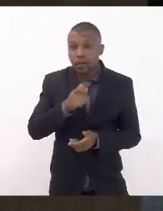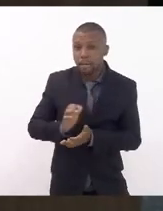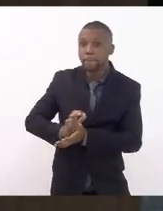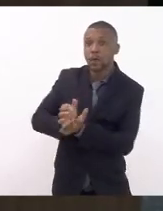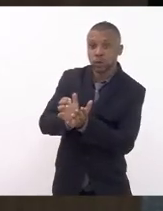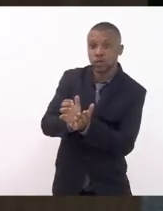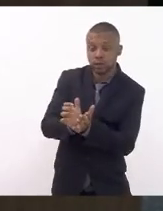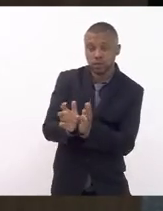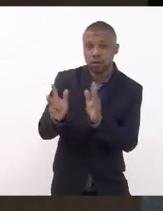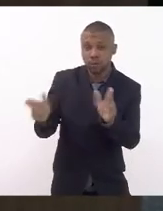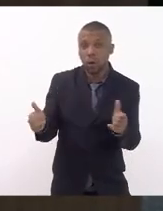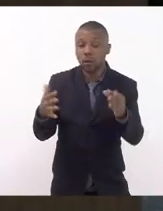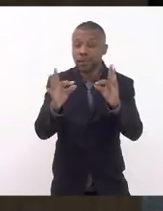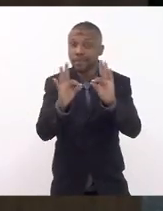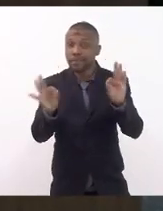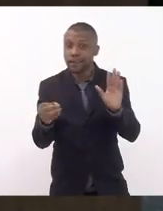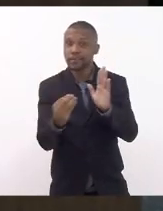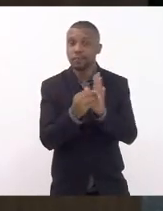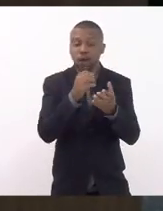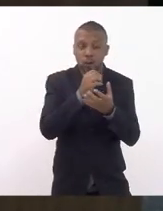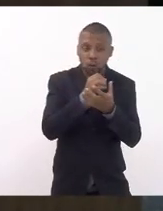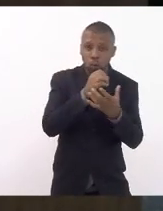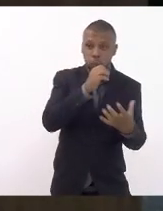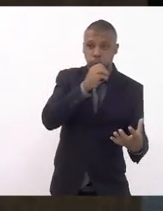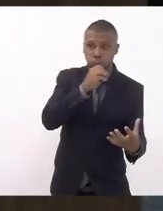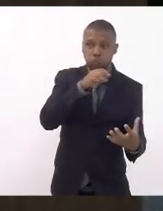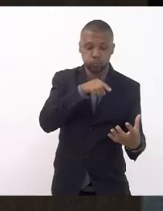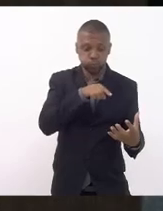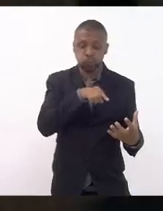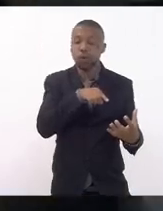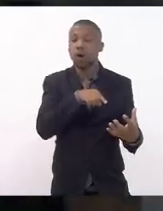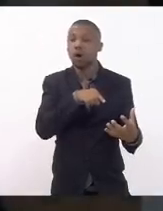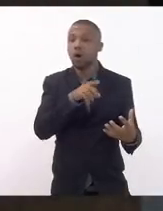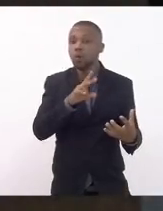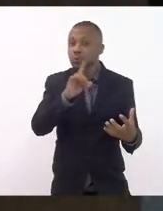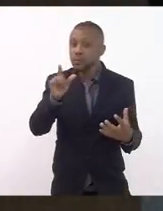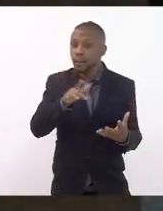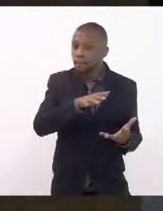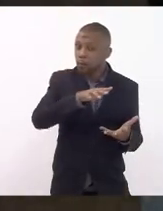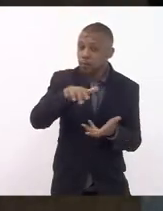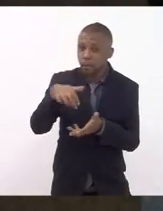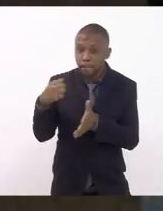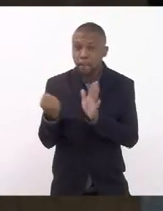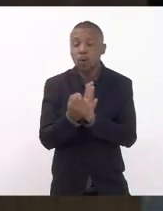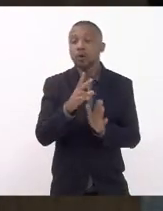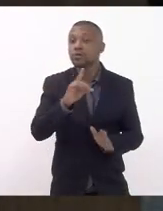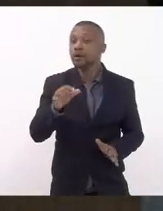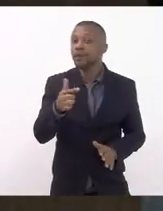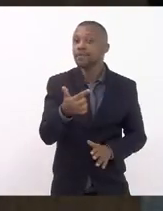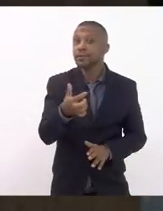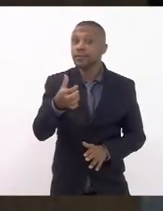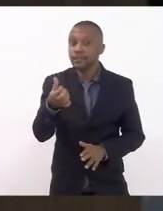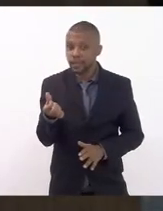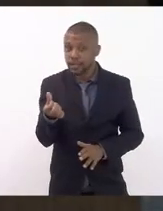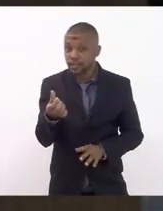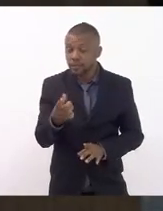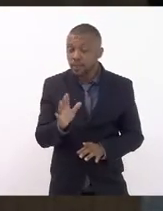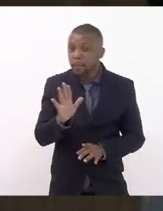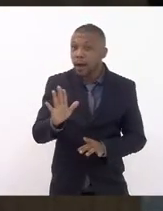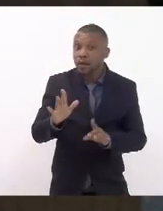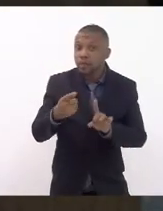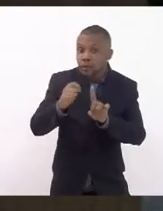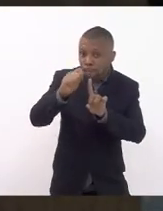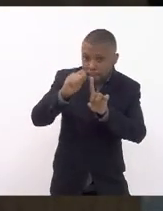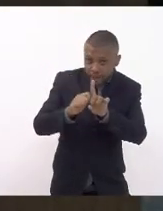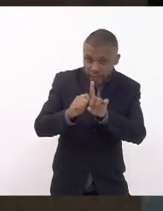balões. O Dia Mundial da Conscientização, presidente, da epilepsia é dia 26, mas o mês é o